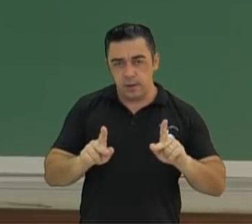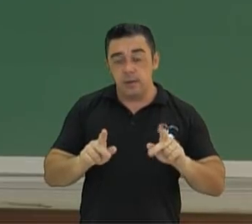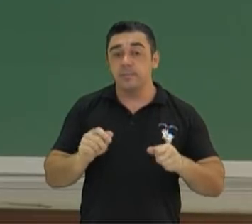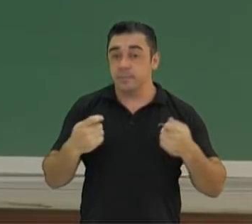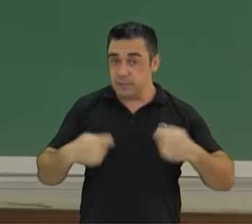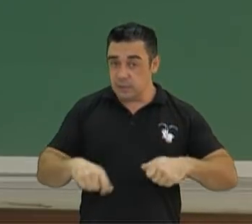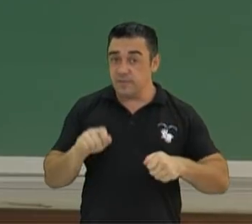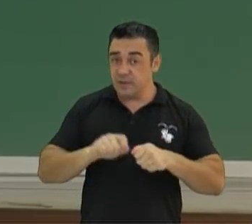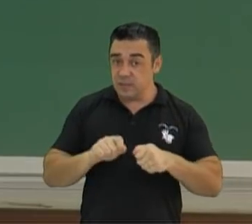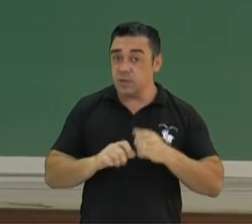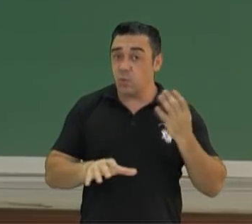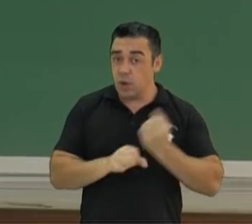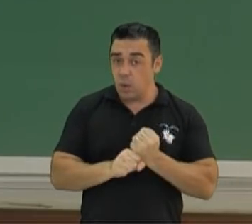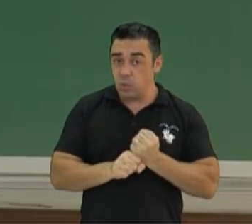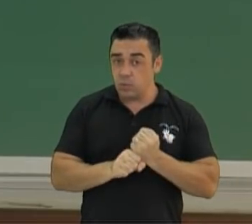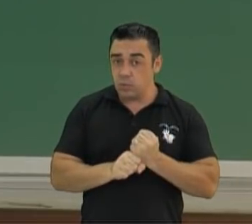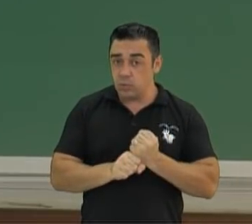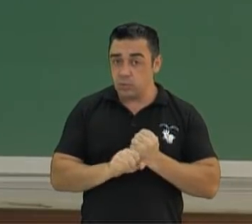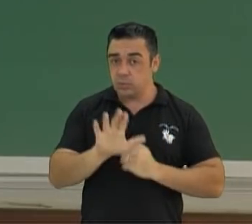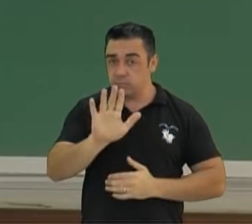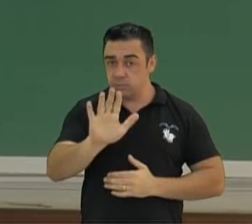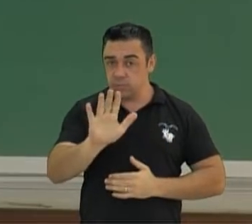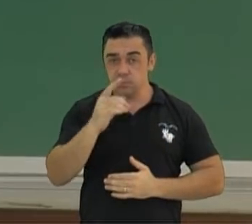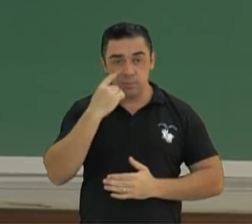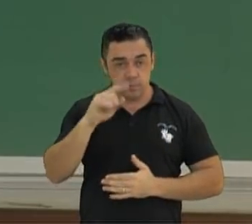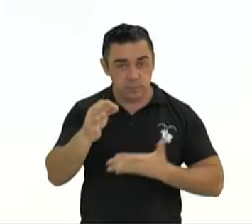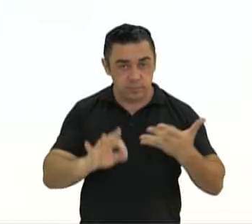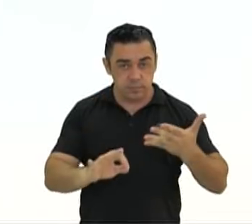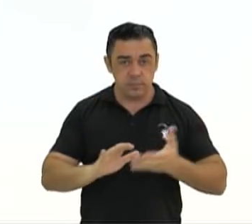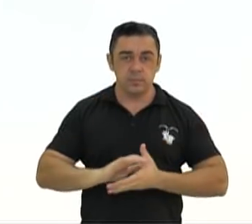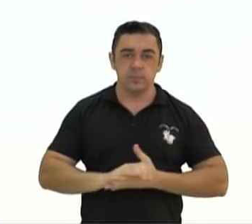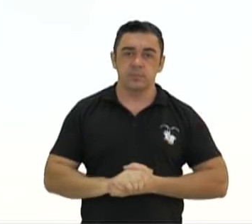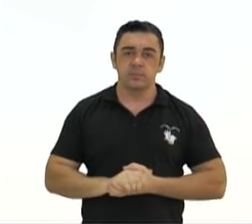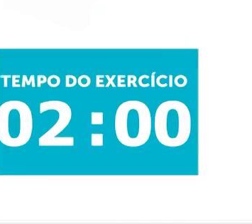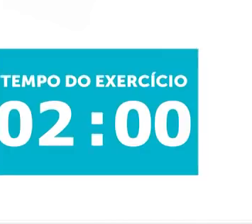que fazer a conta. Daqui a pouco a gente corrige.